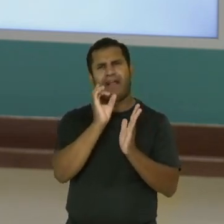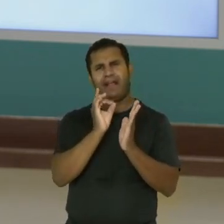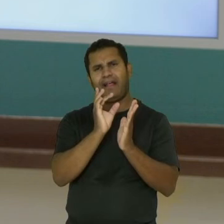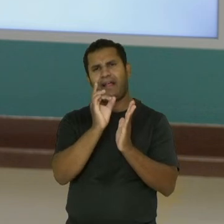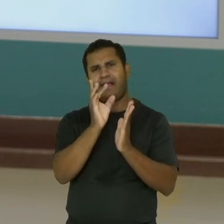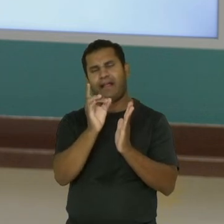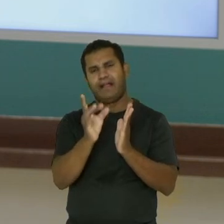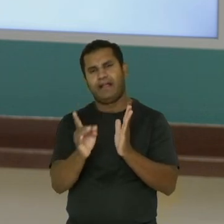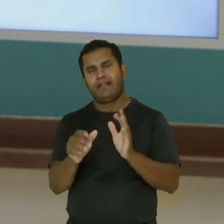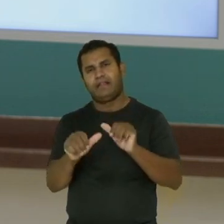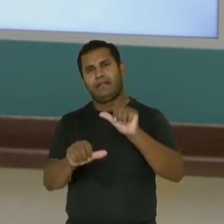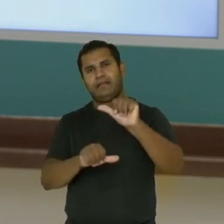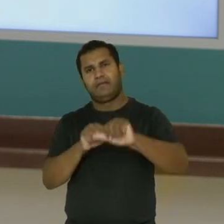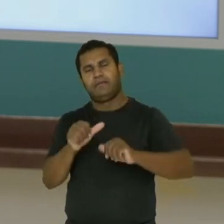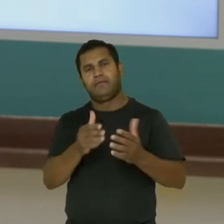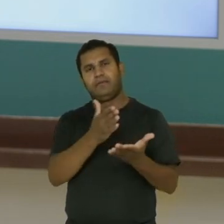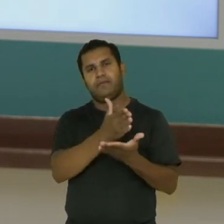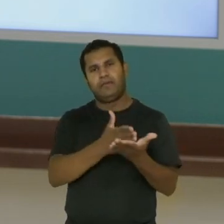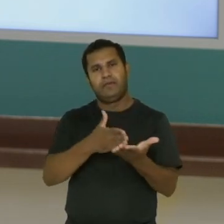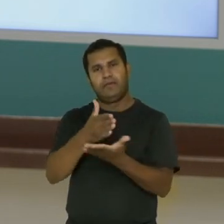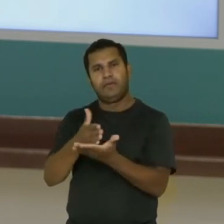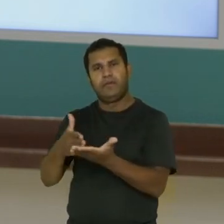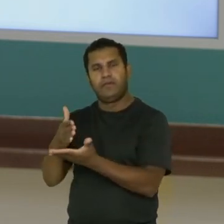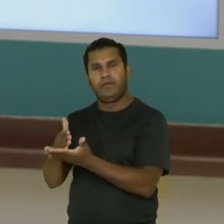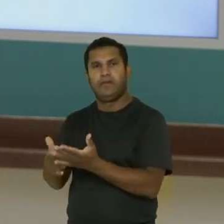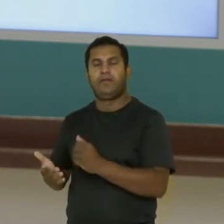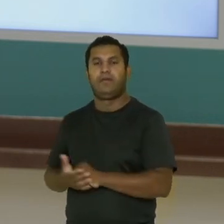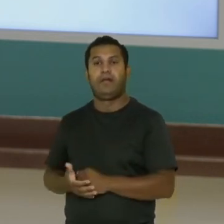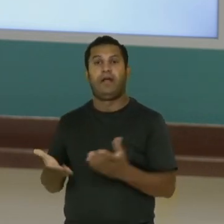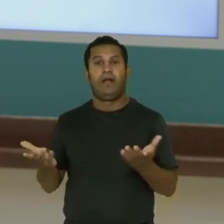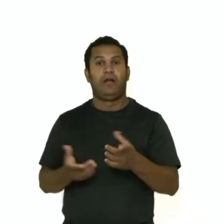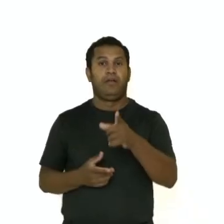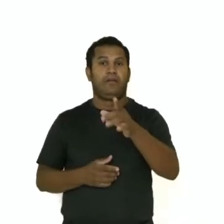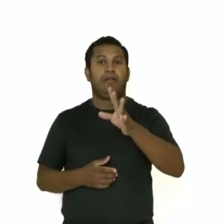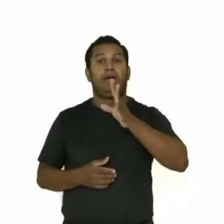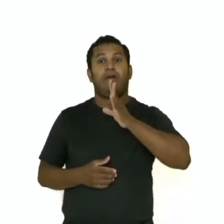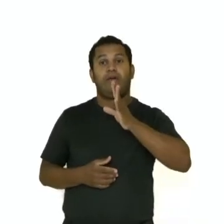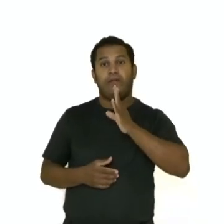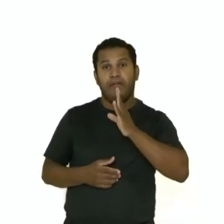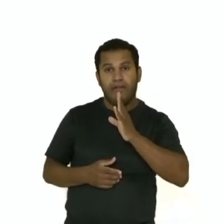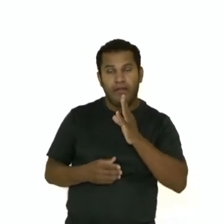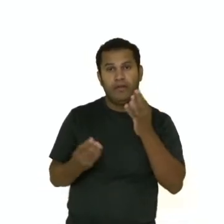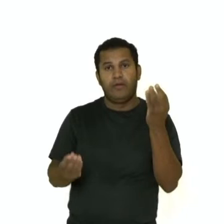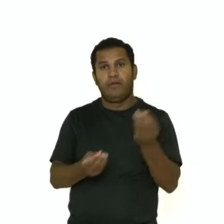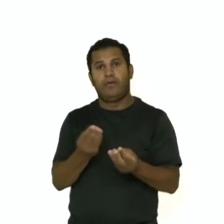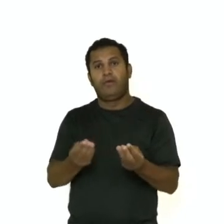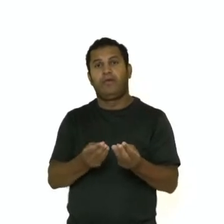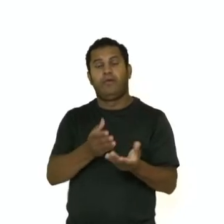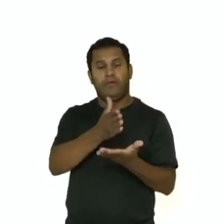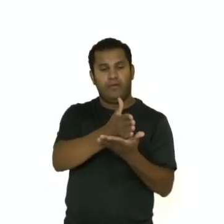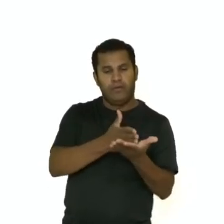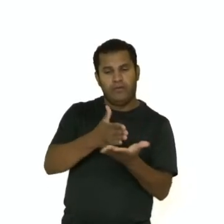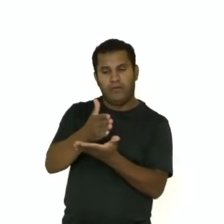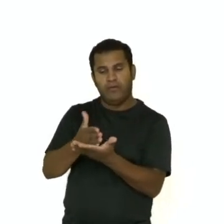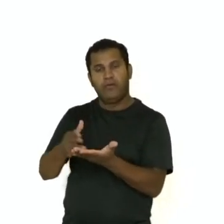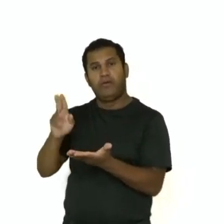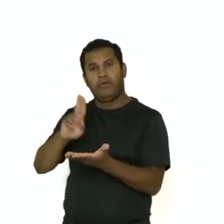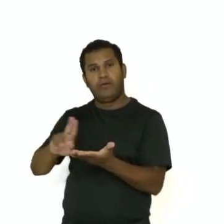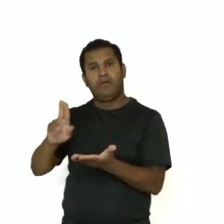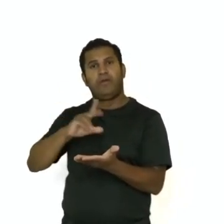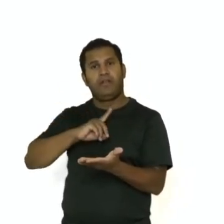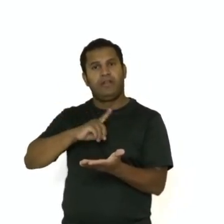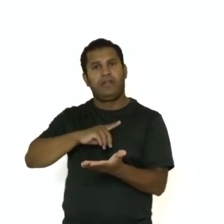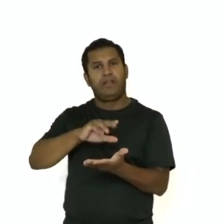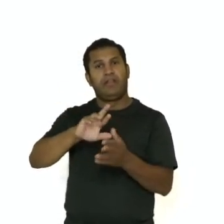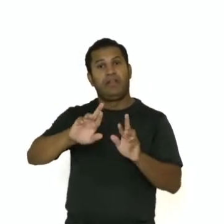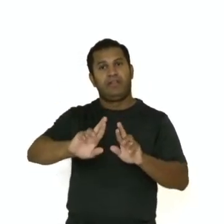território brasileiro? Então, conhecendo essas diferentes formas de dividi-lo, cite e explique os critérios para a